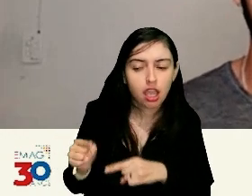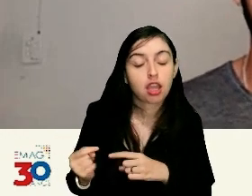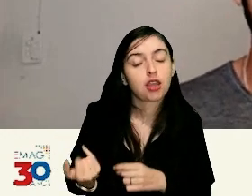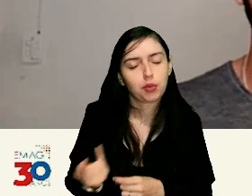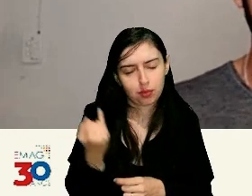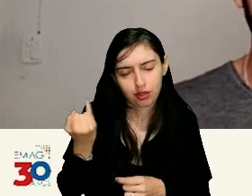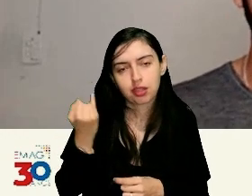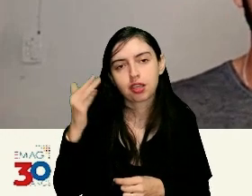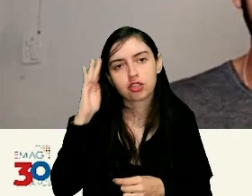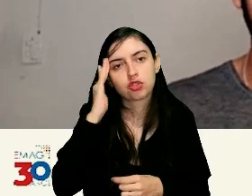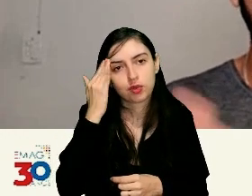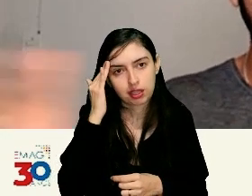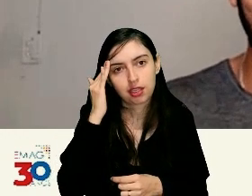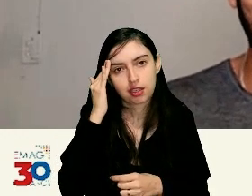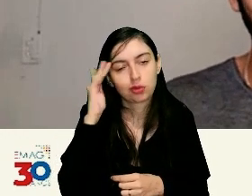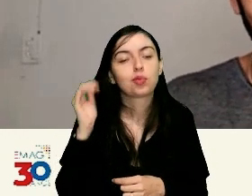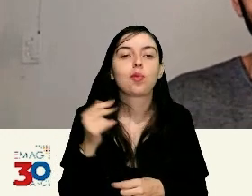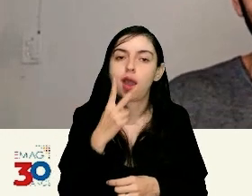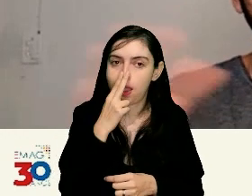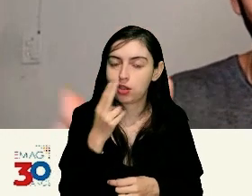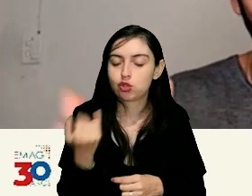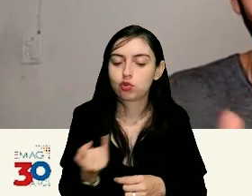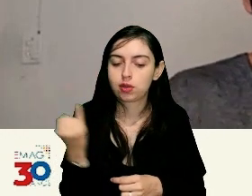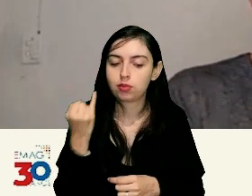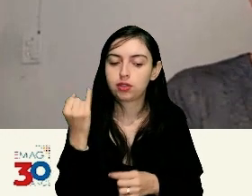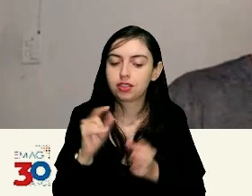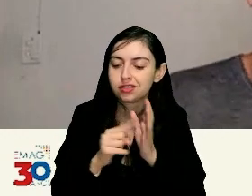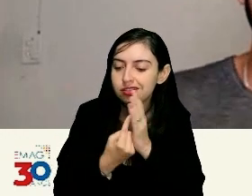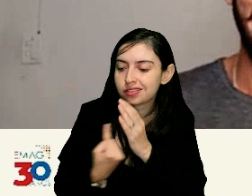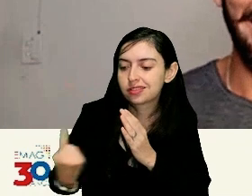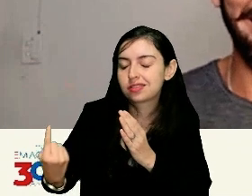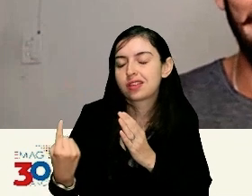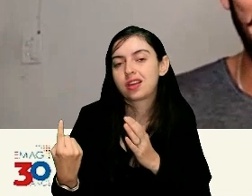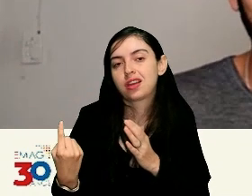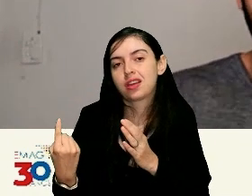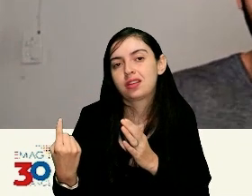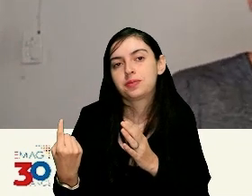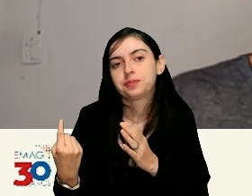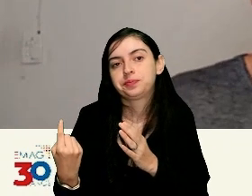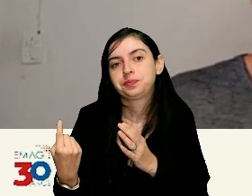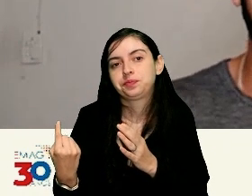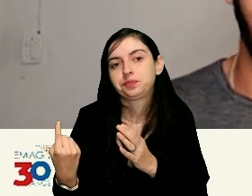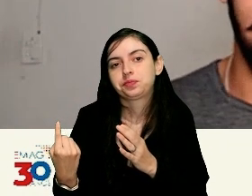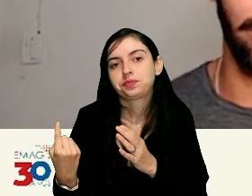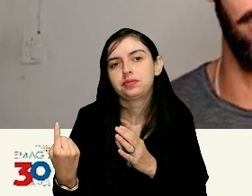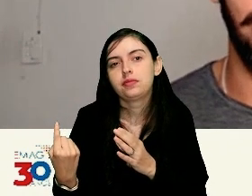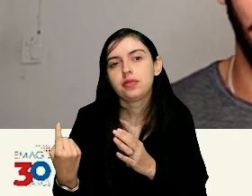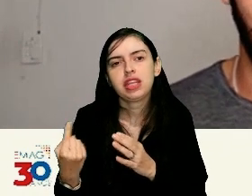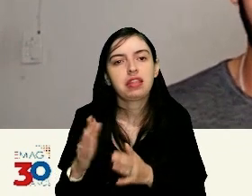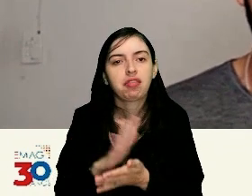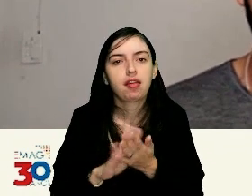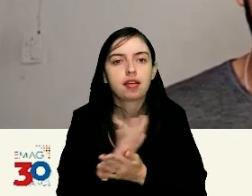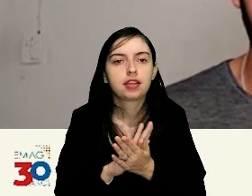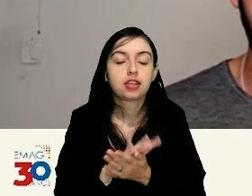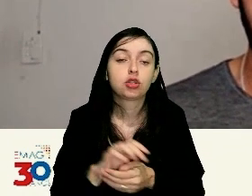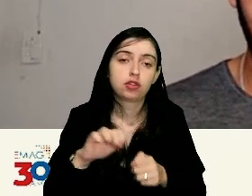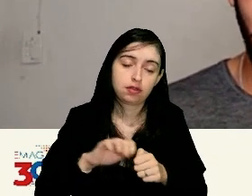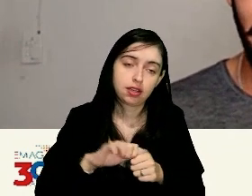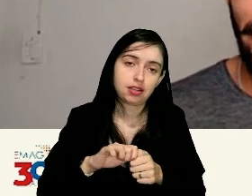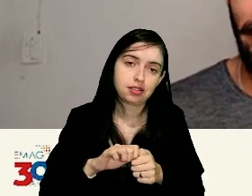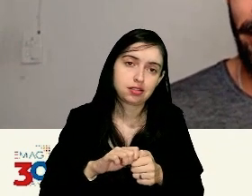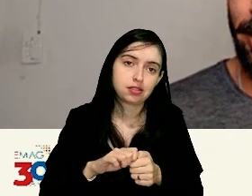como eu já disse, né? Porque sai, né? Pelo menos a gente está distinguindo aí, né? Quem não faz nada de quem está fazendo alguma coisa, que é